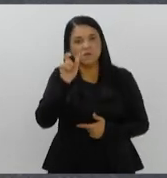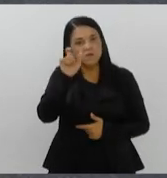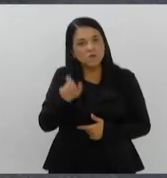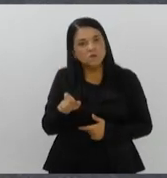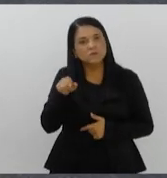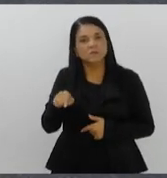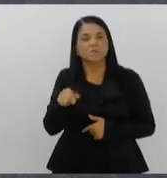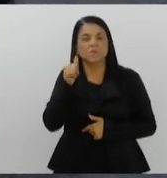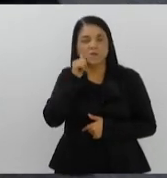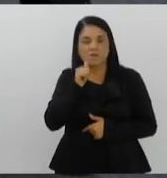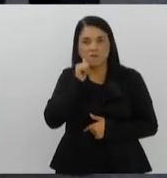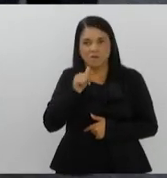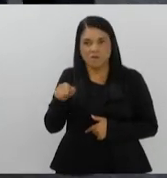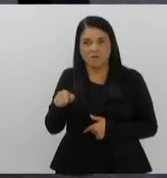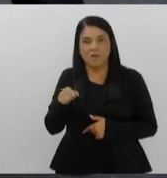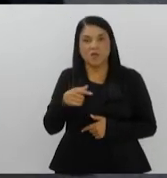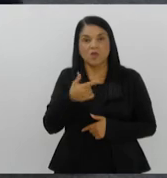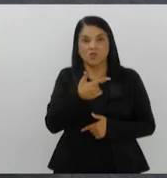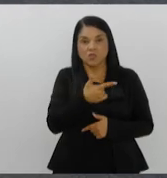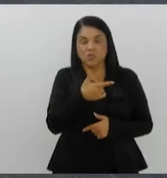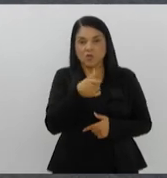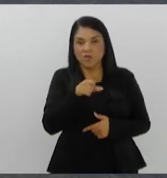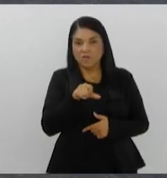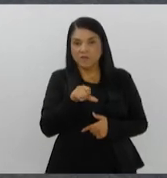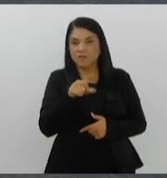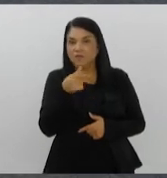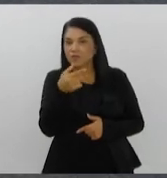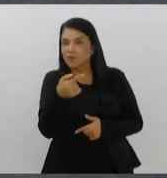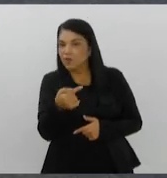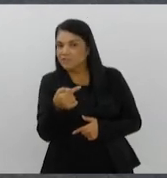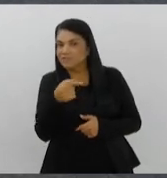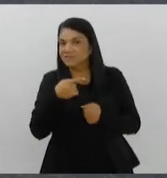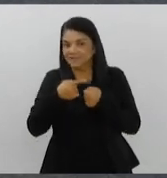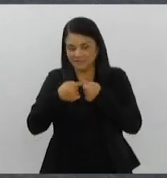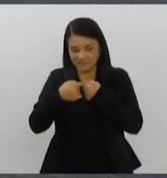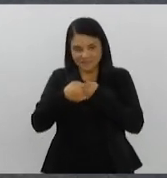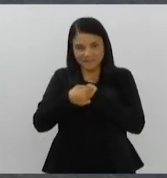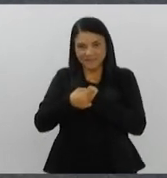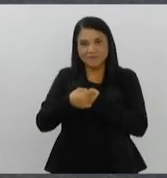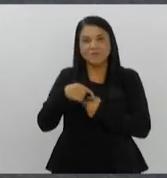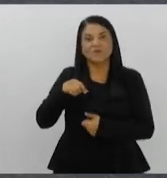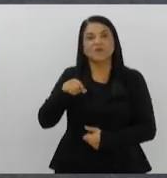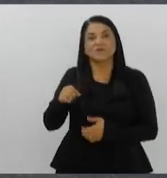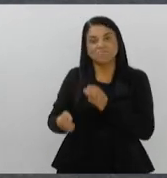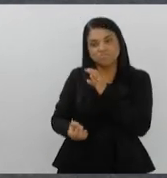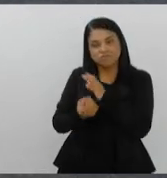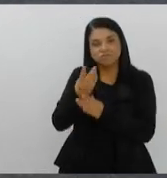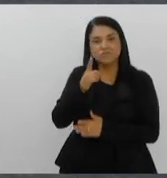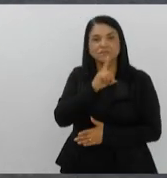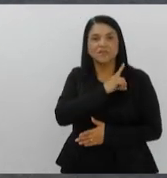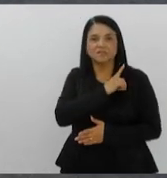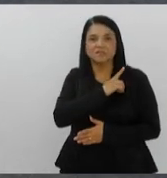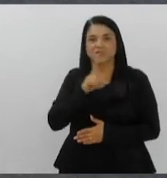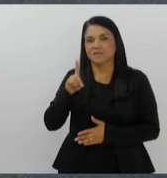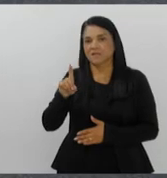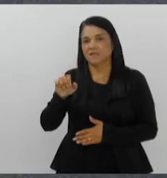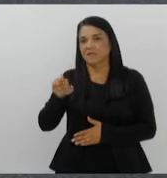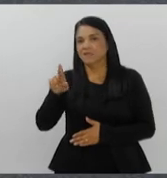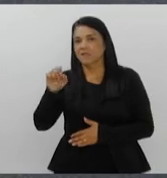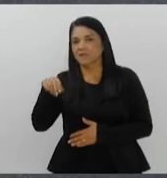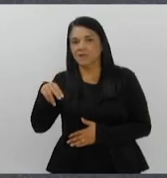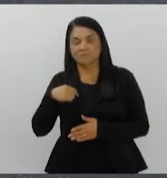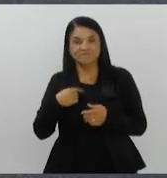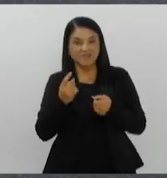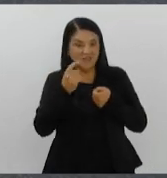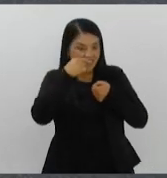nos 92 municípios do estado do Rio de Janeiro é fundamental. Afinal de contas, as mulheres, muitas vezes estão no interior, não contam